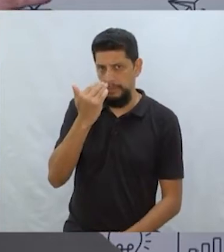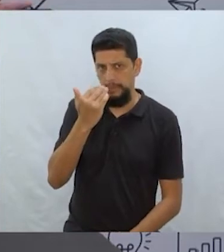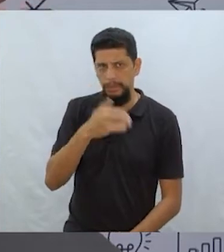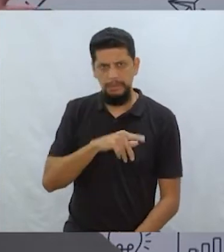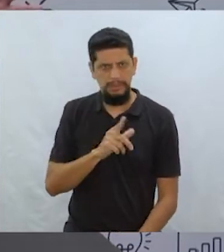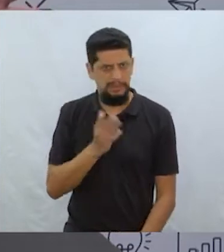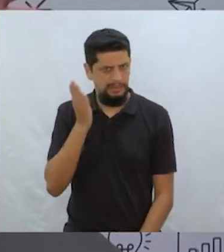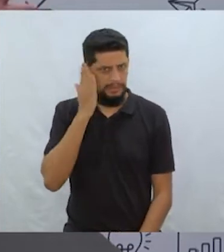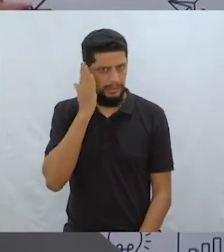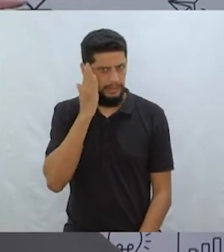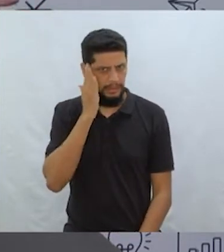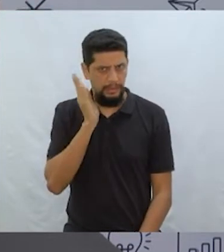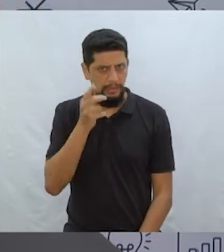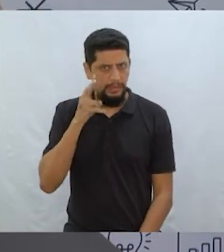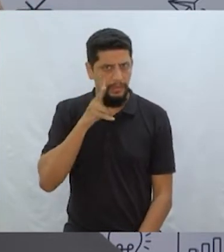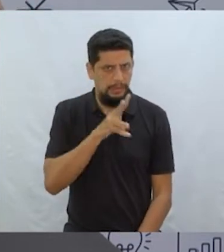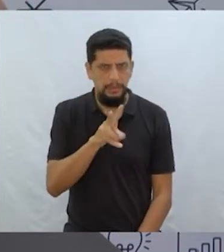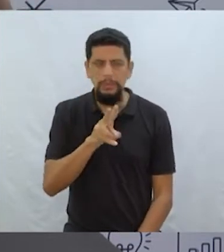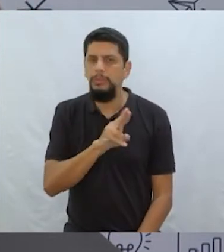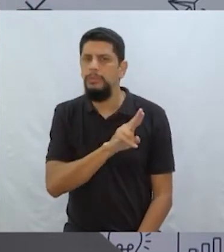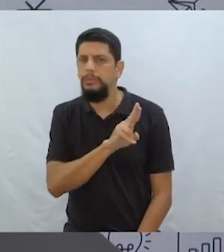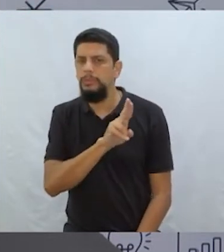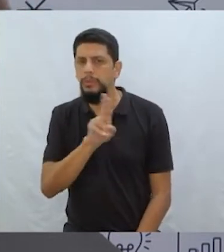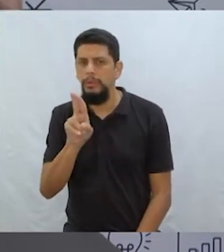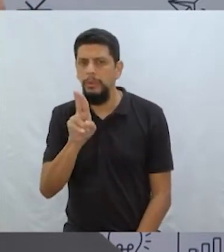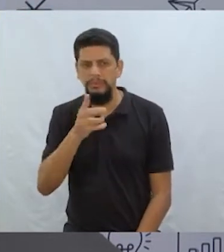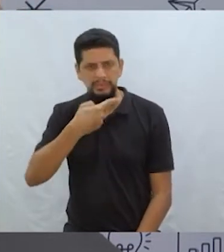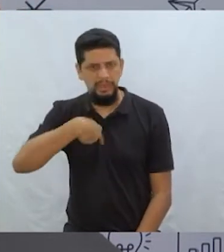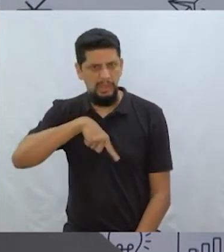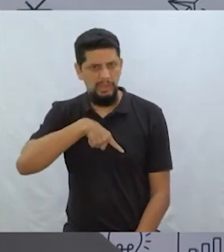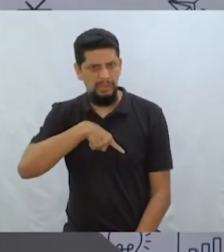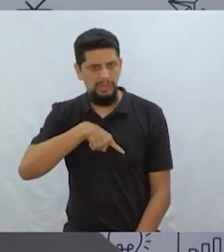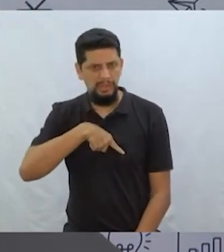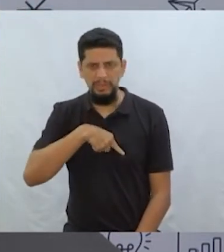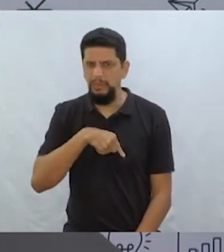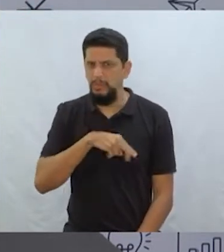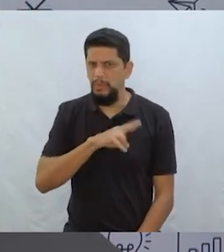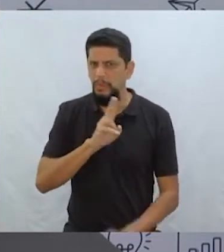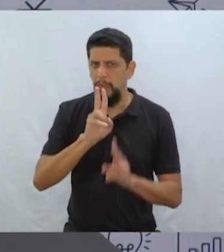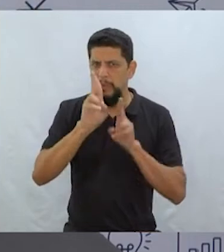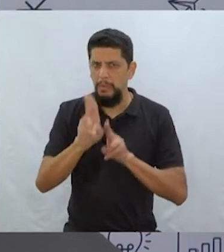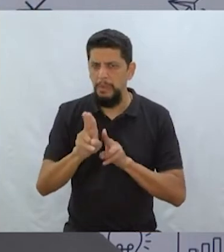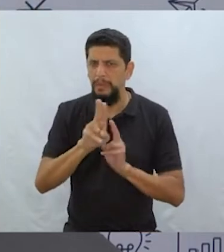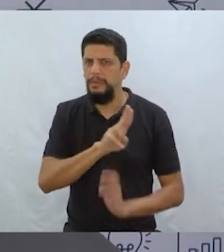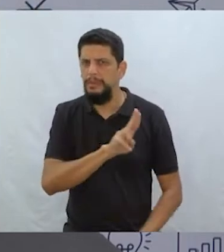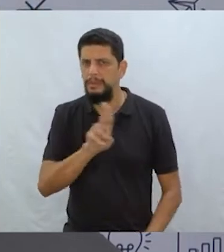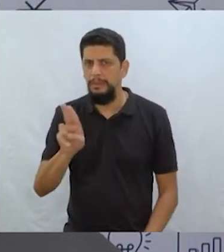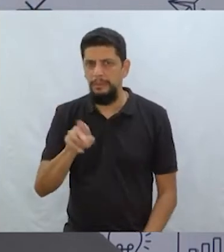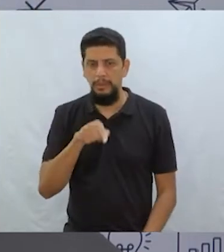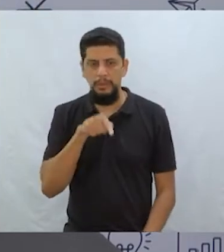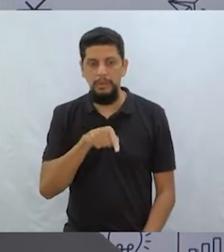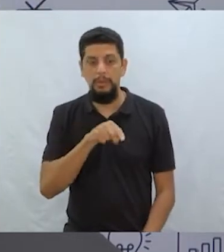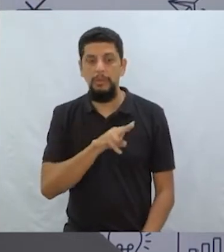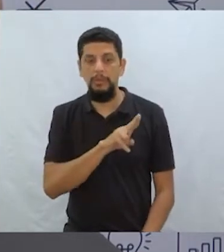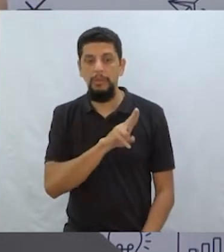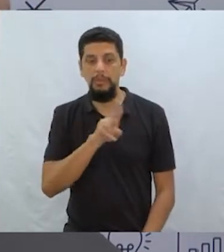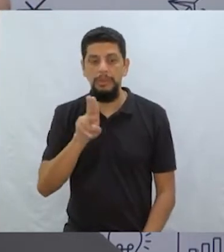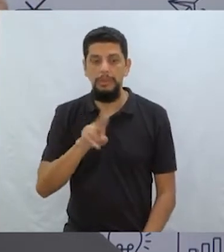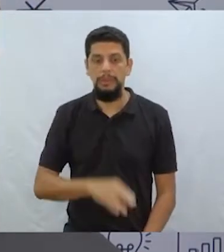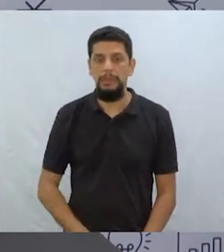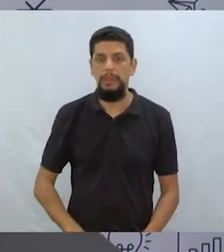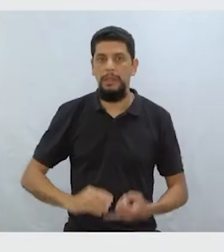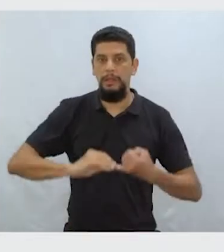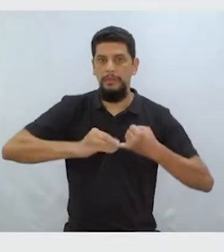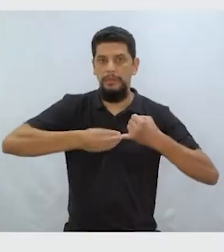comida típica já viu que nome você dá Será que nós aqui damos o mesmo nome para você que não sabe olha